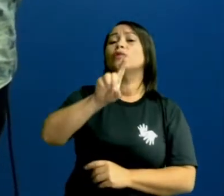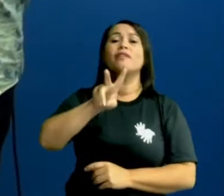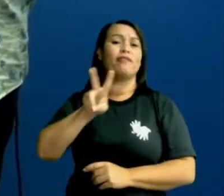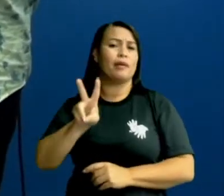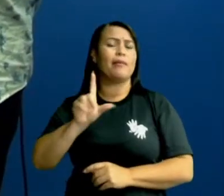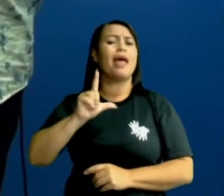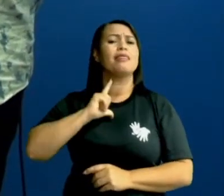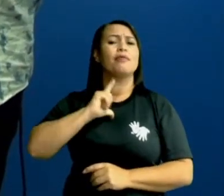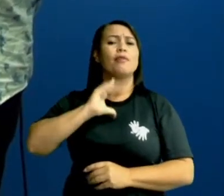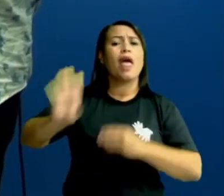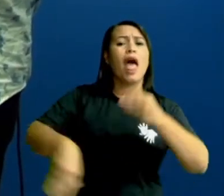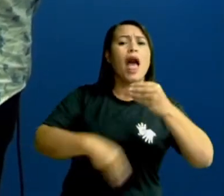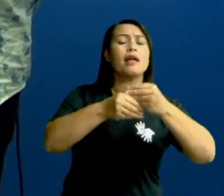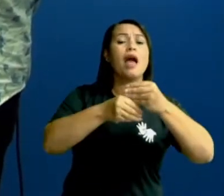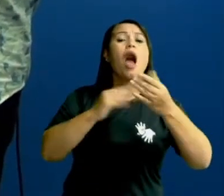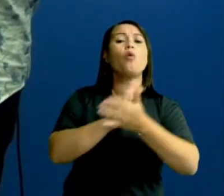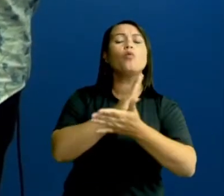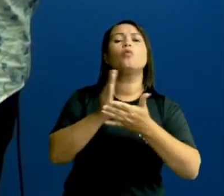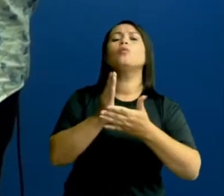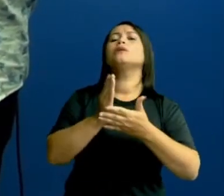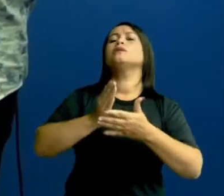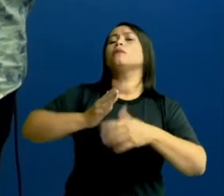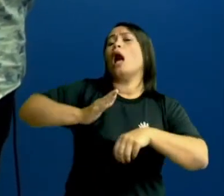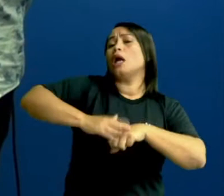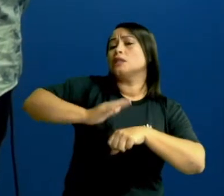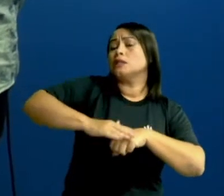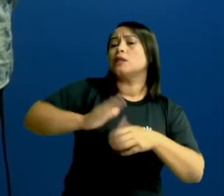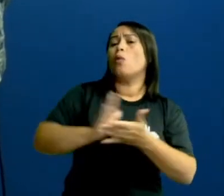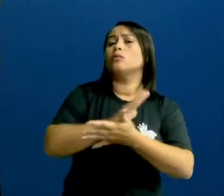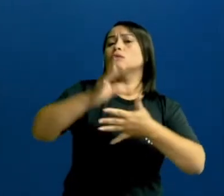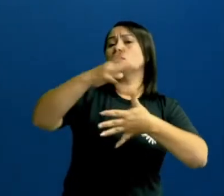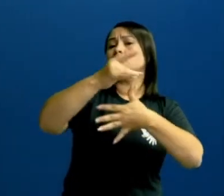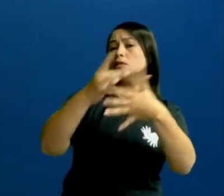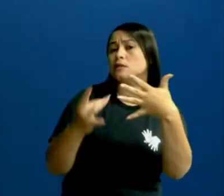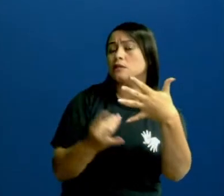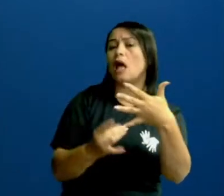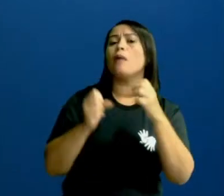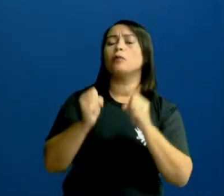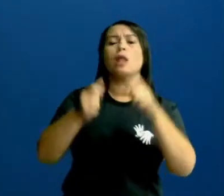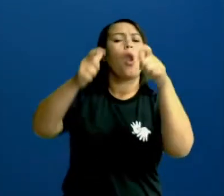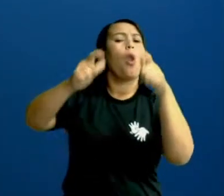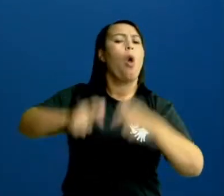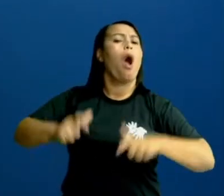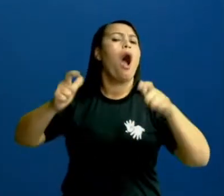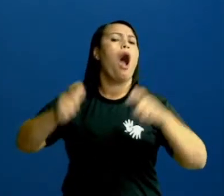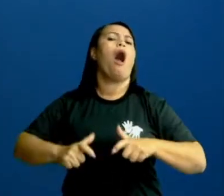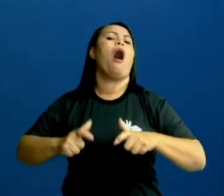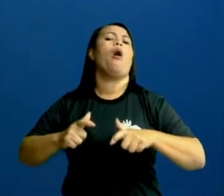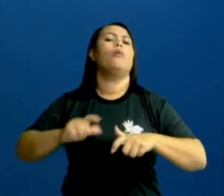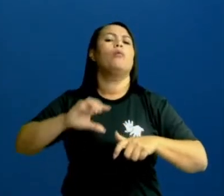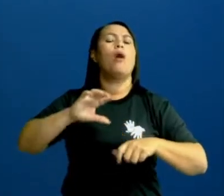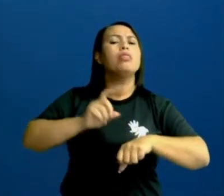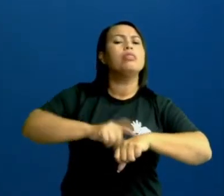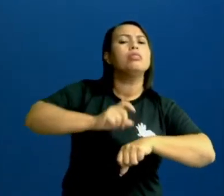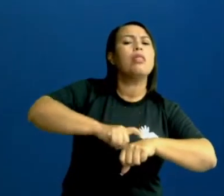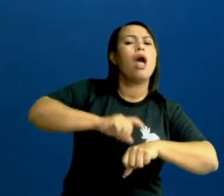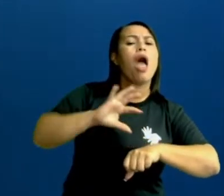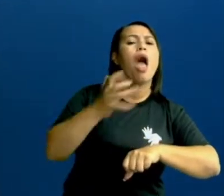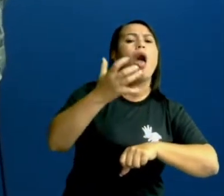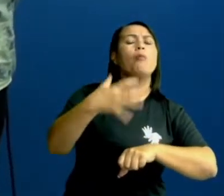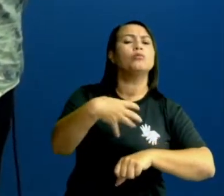vão acrescentar circunstâncias, acrescentar detalhes que podem ser de local, de tempo,